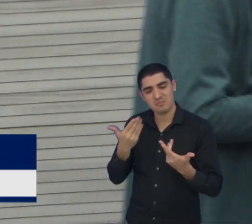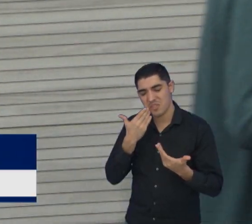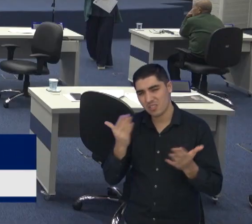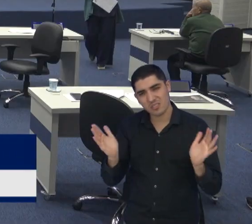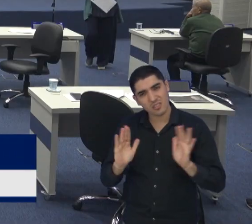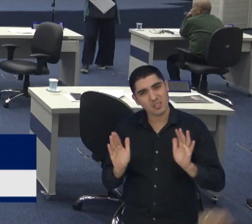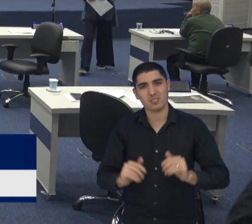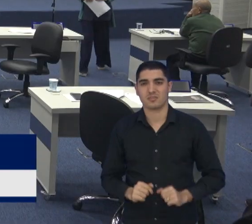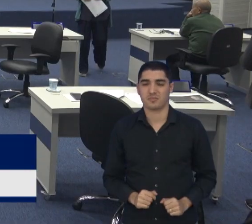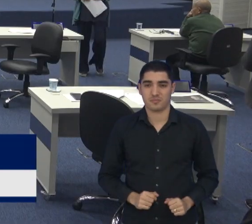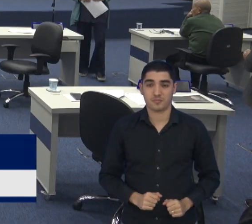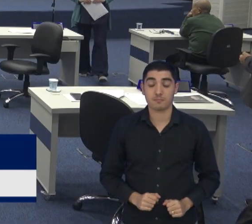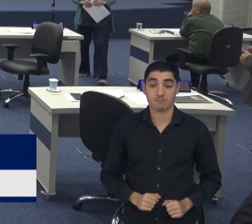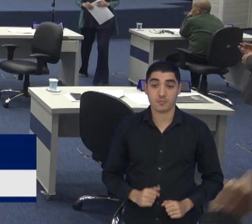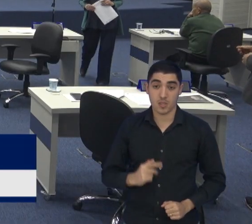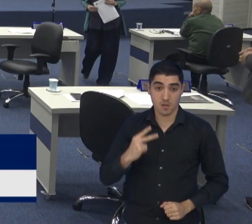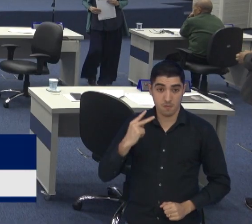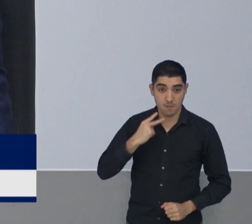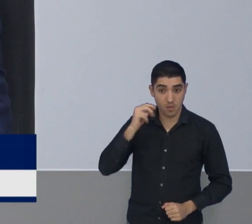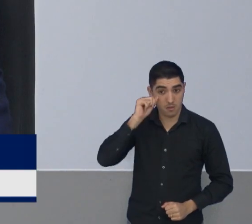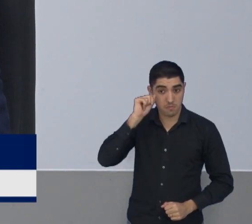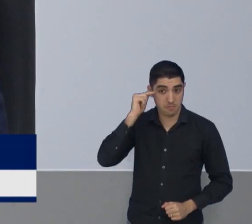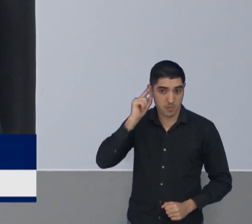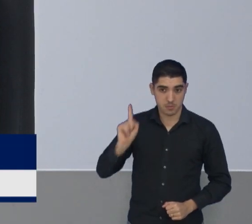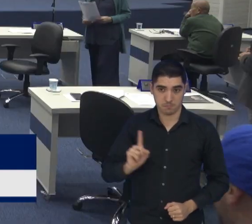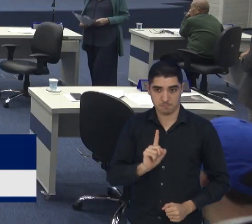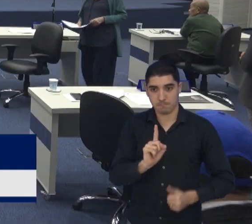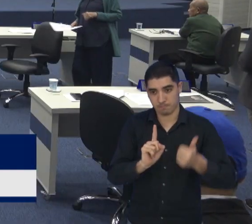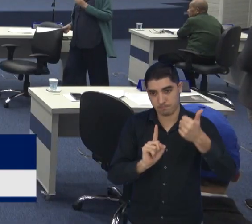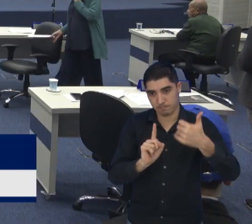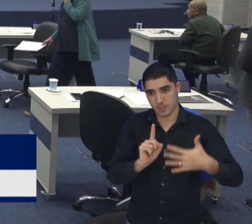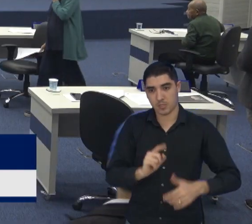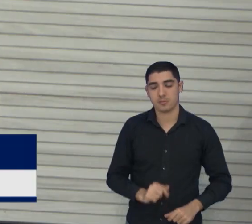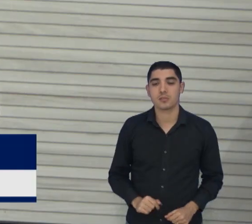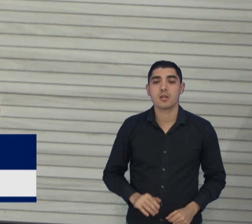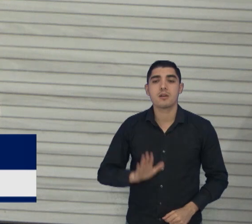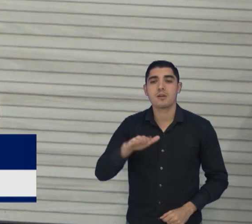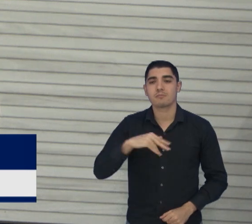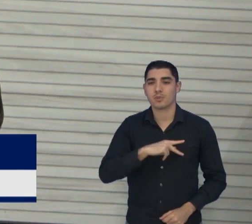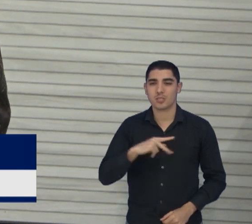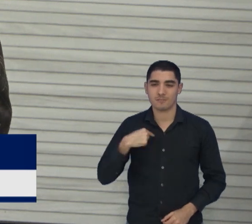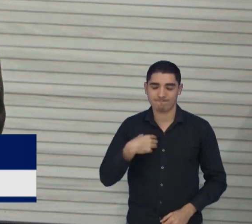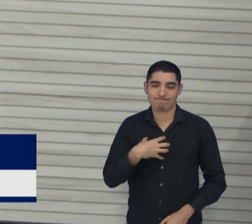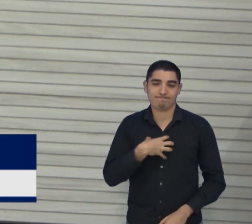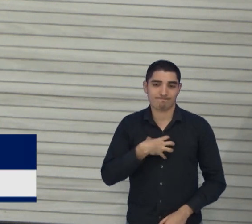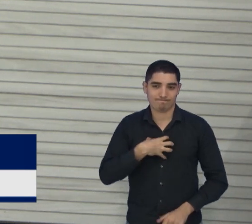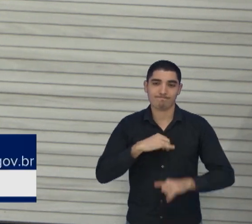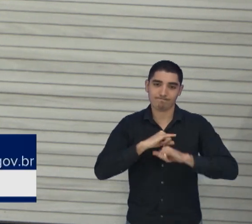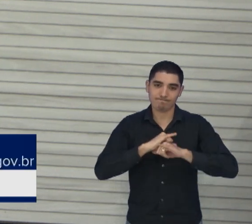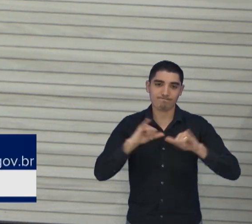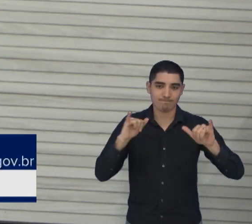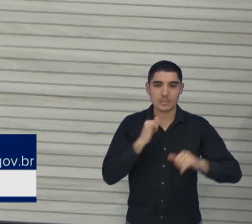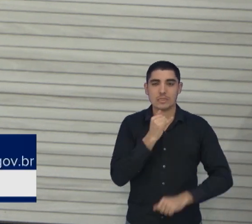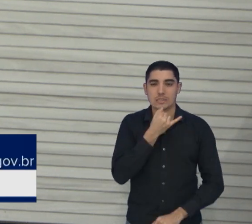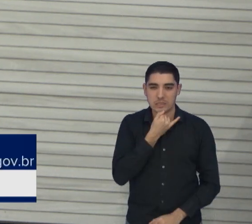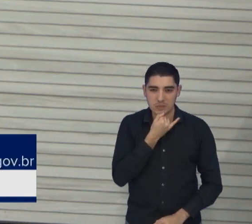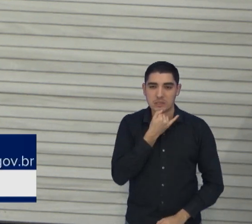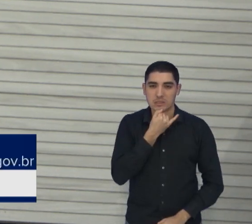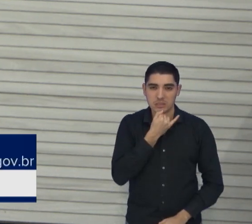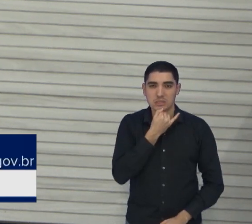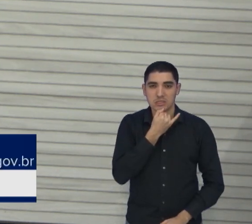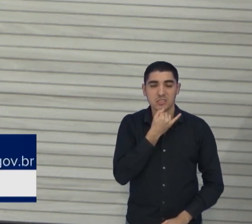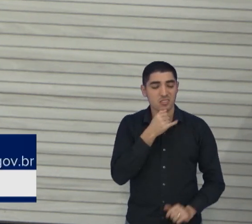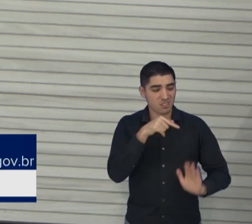Justificativo de votação, a vereadora Amélia Nobre. Senhor presidente, para dizer que eu lamento também a rejeição